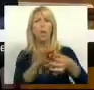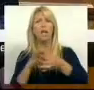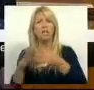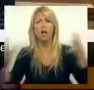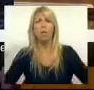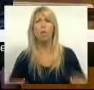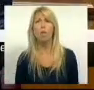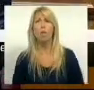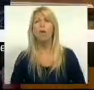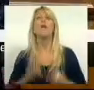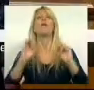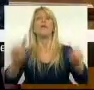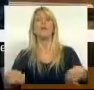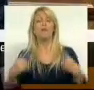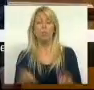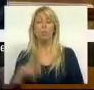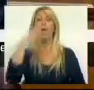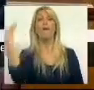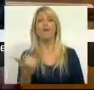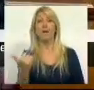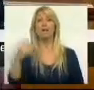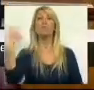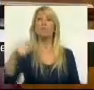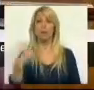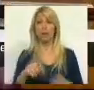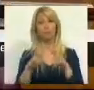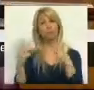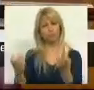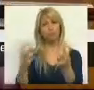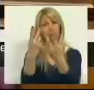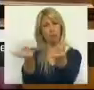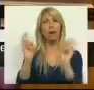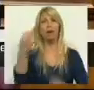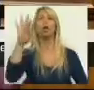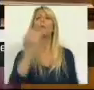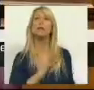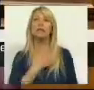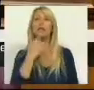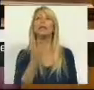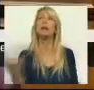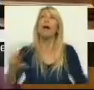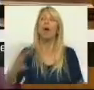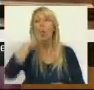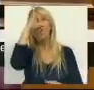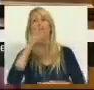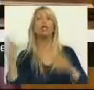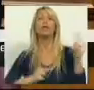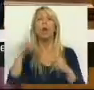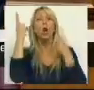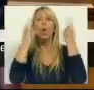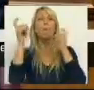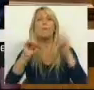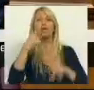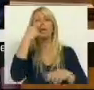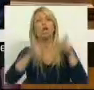Depois vem um vice-presidente da bancada do PSD reconhecer agora que o Ministro das Finanças não pensa nas